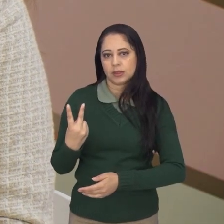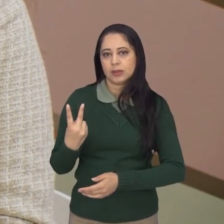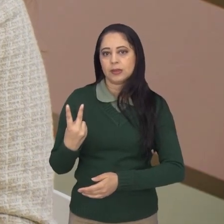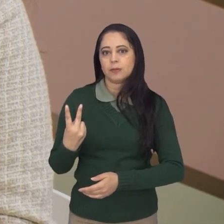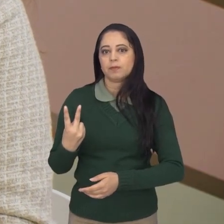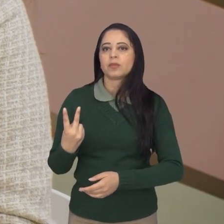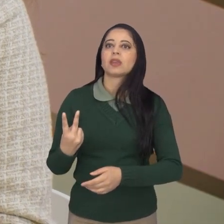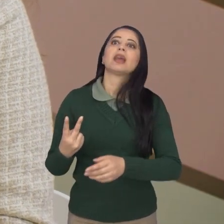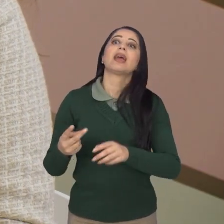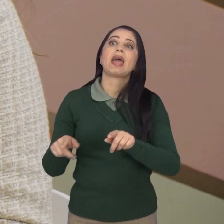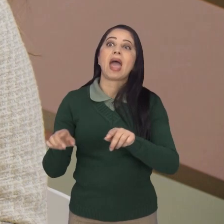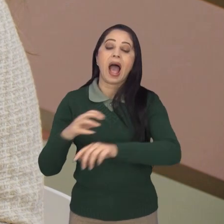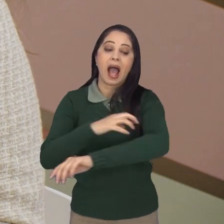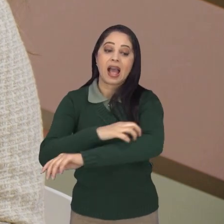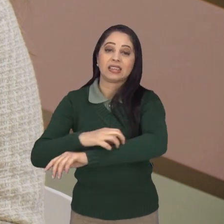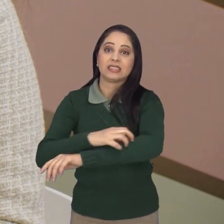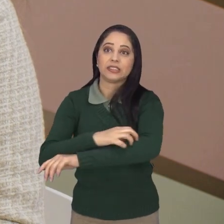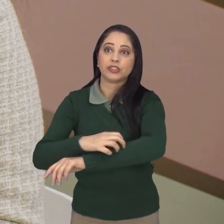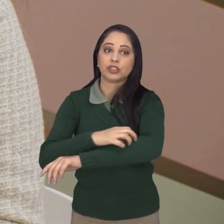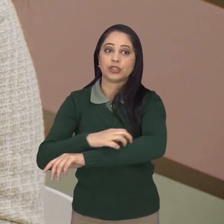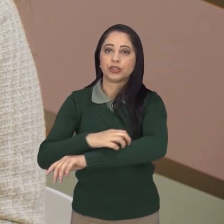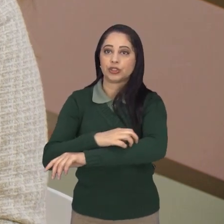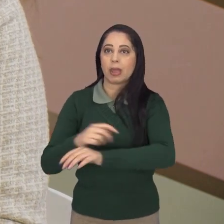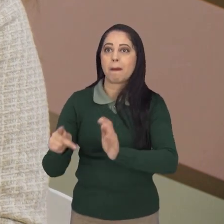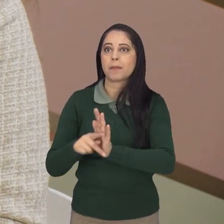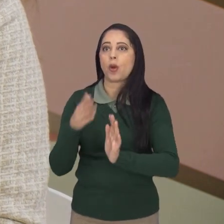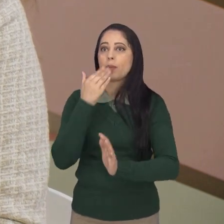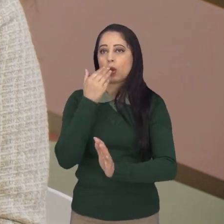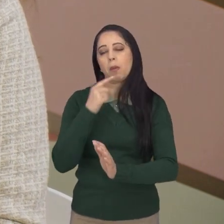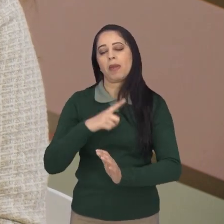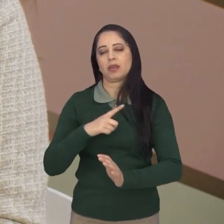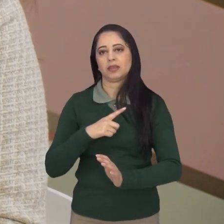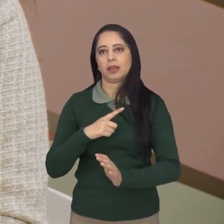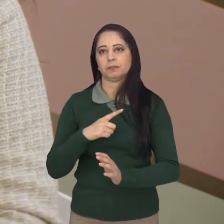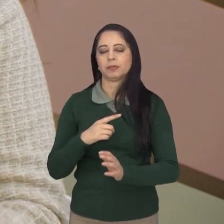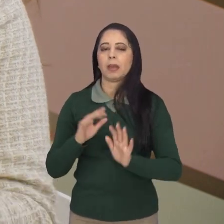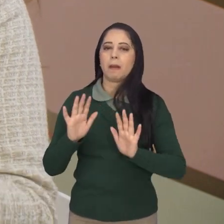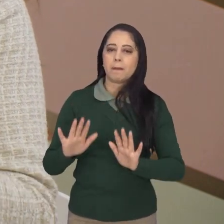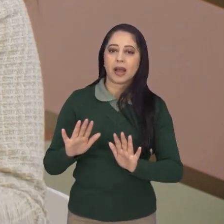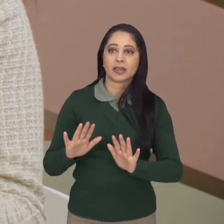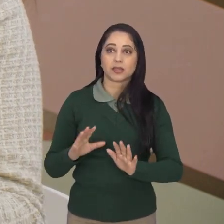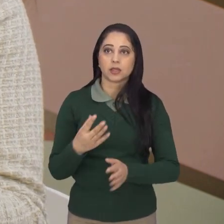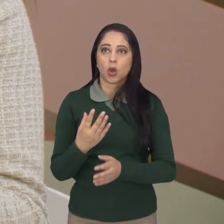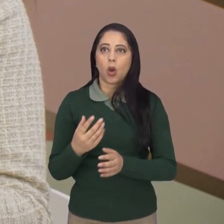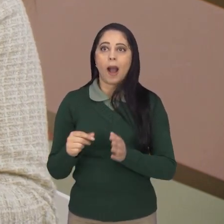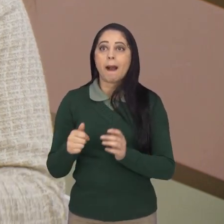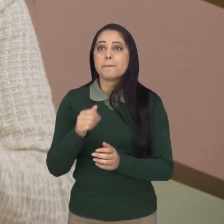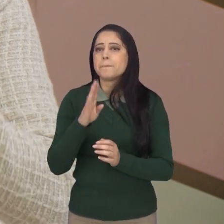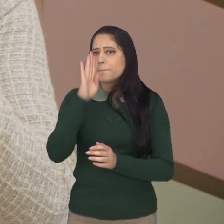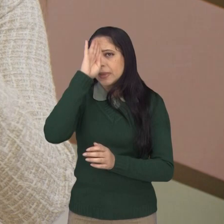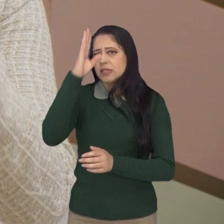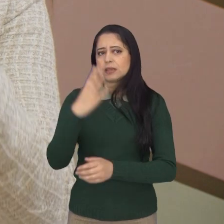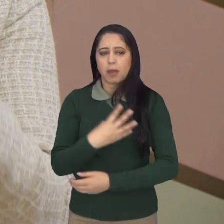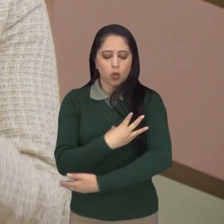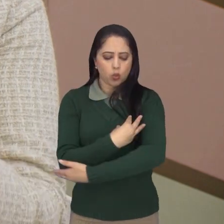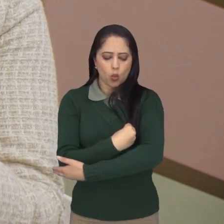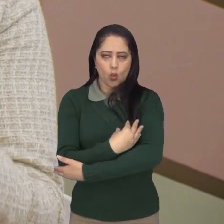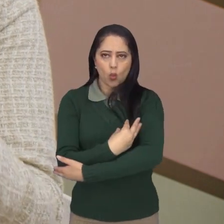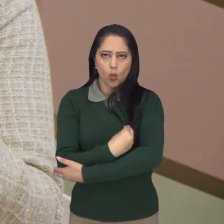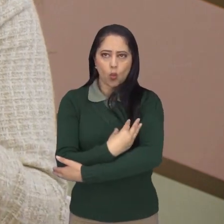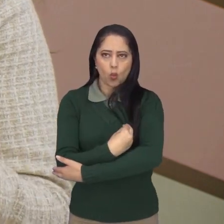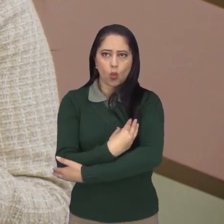etária são as alergias alimentares. Então assim, o primeiro alimento que o bebê tem contato, seja pelo